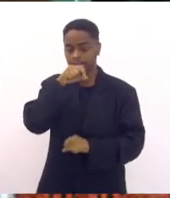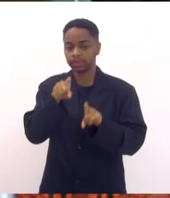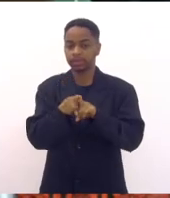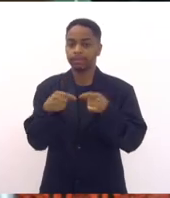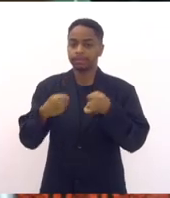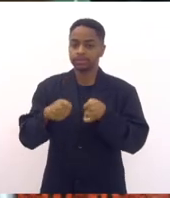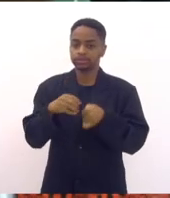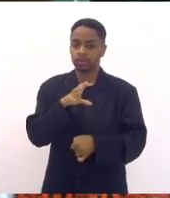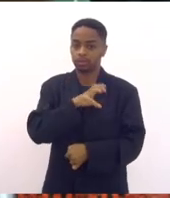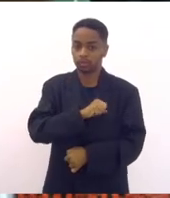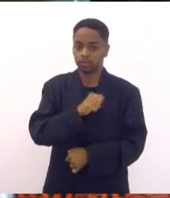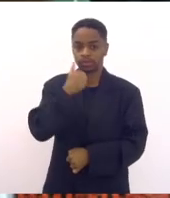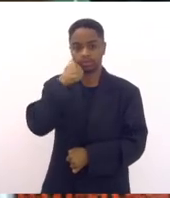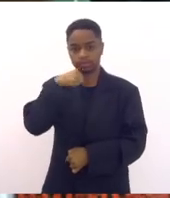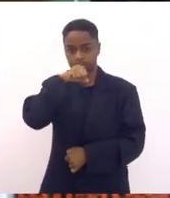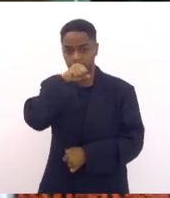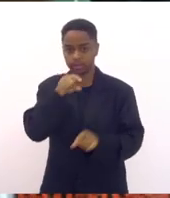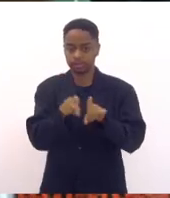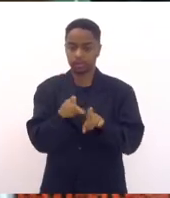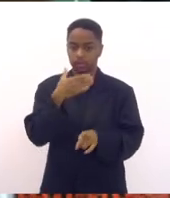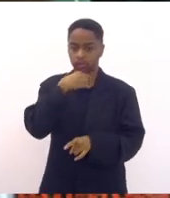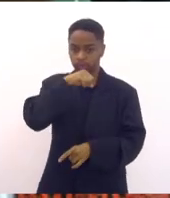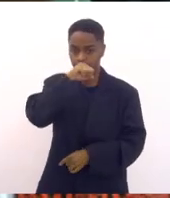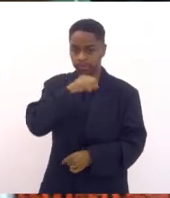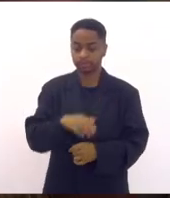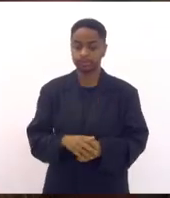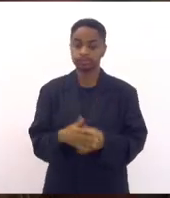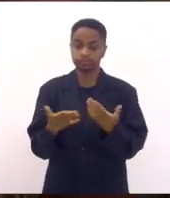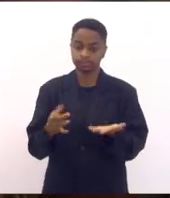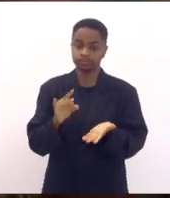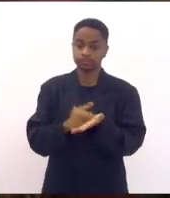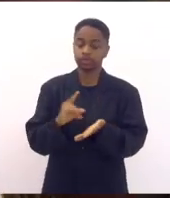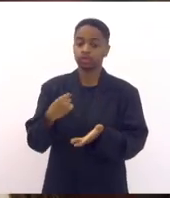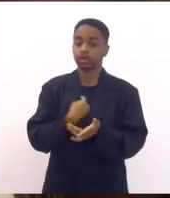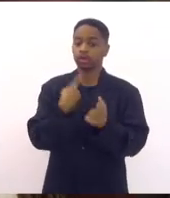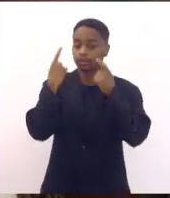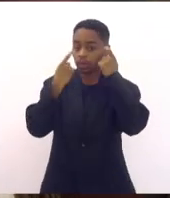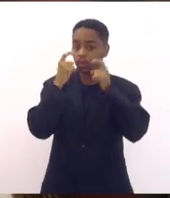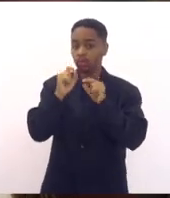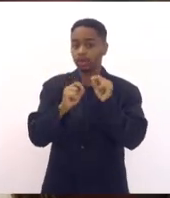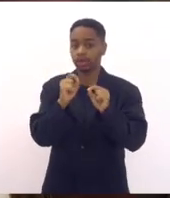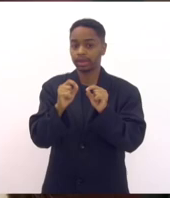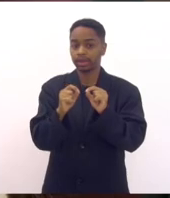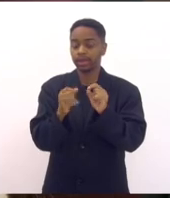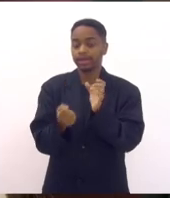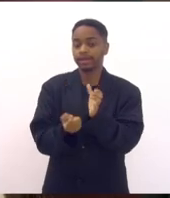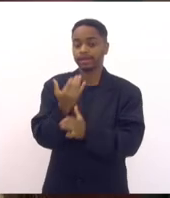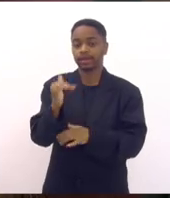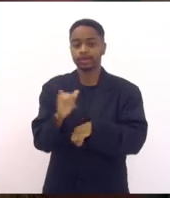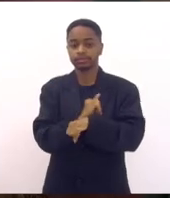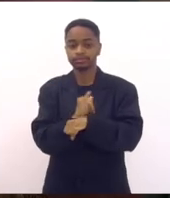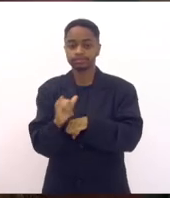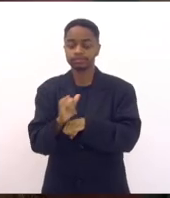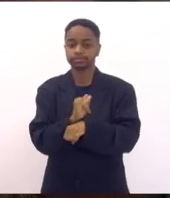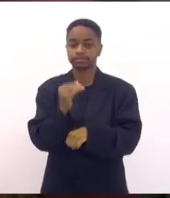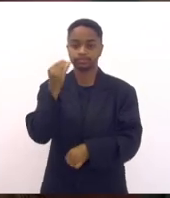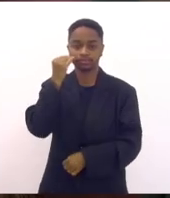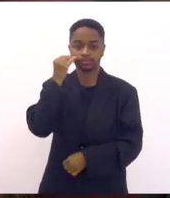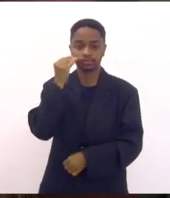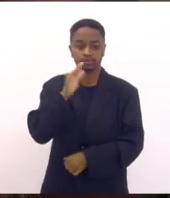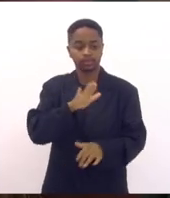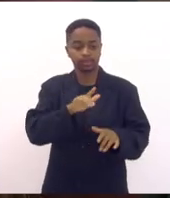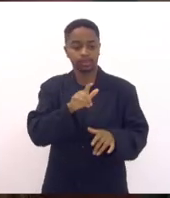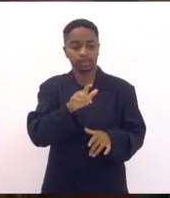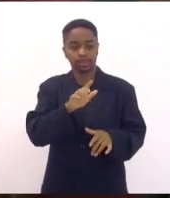e do pai então a nossa preocupação Qual é criar uma forma que essas